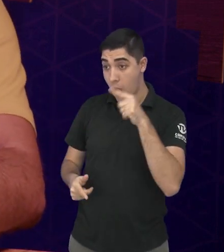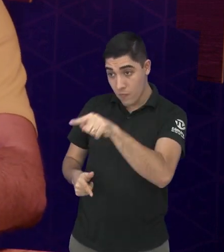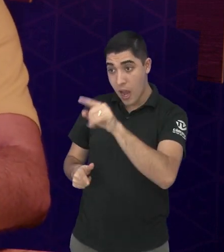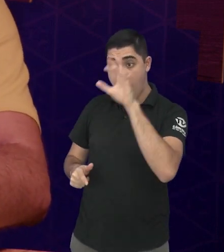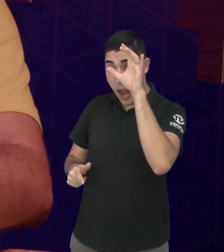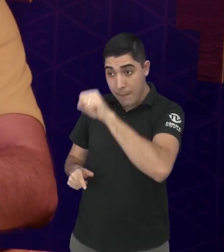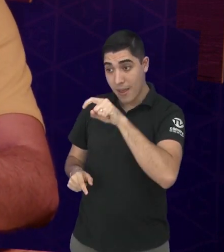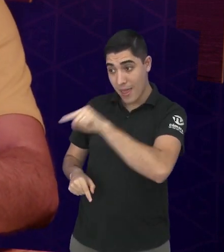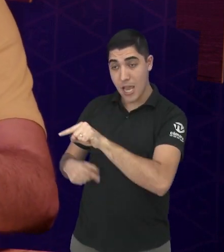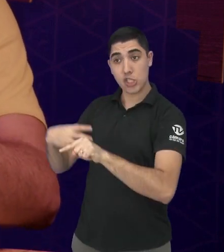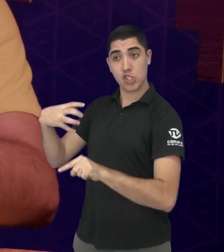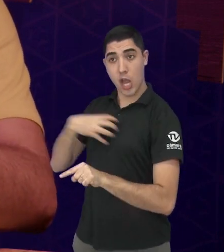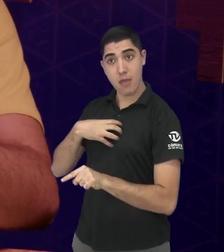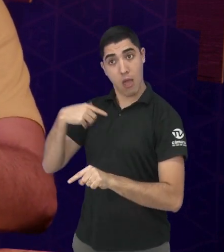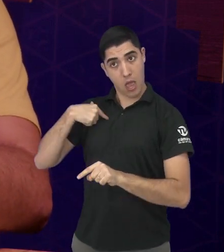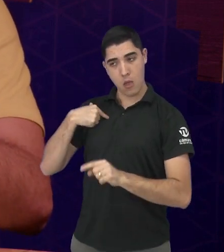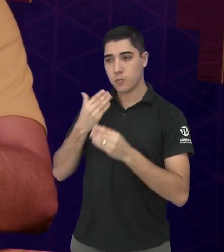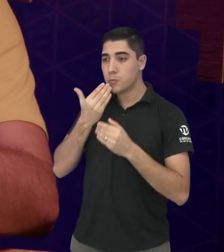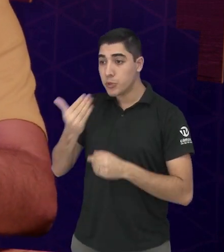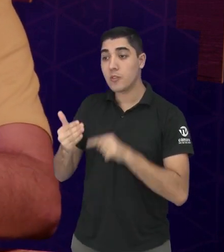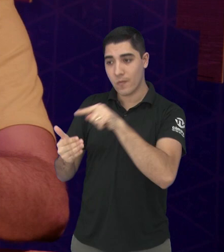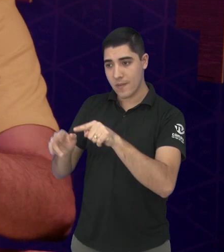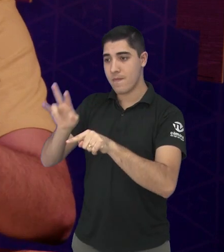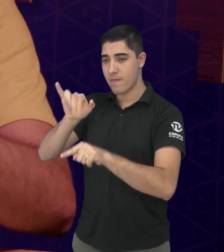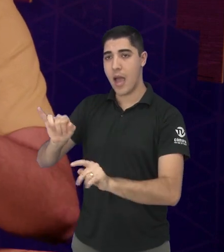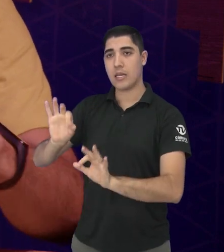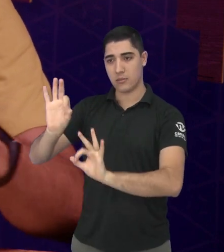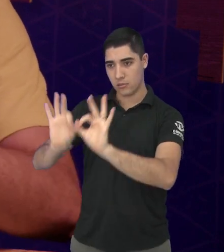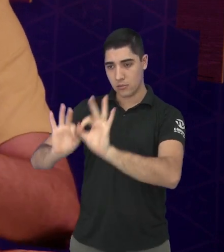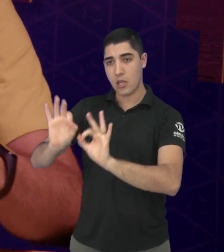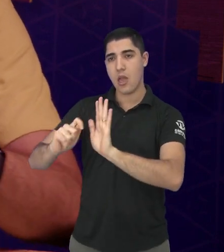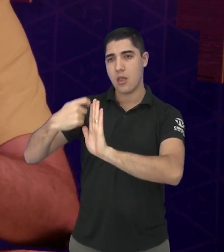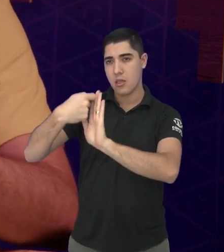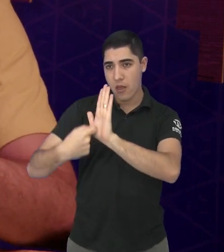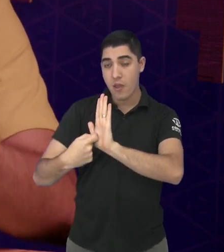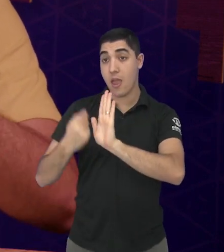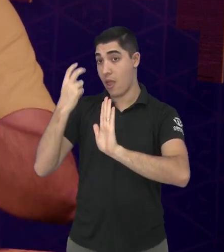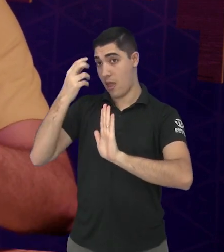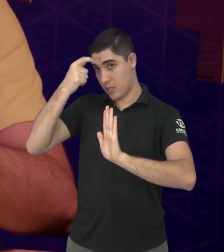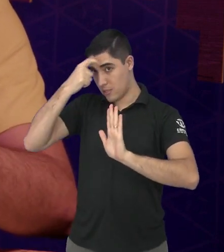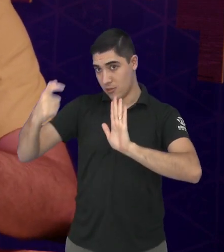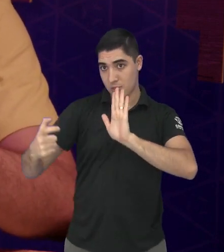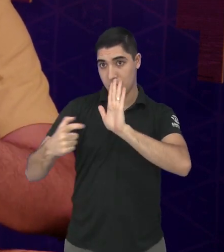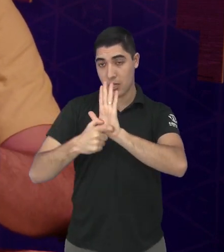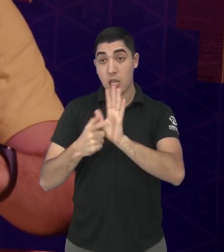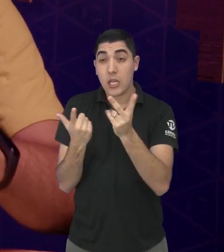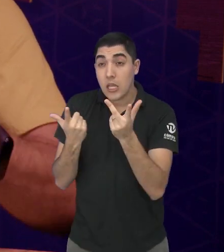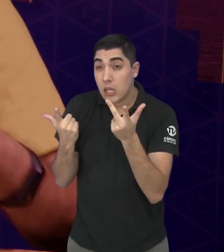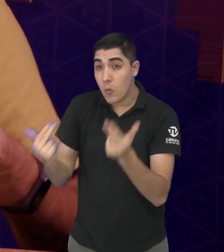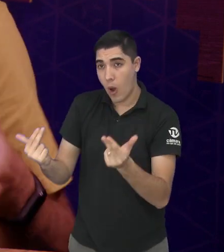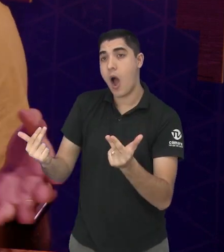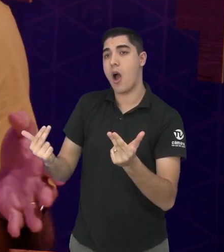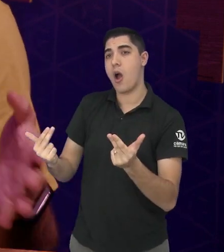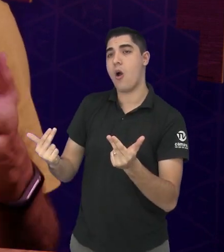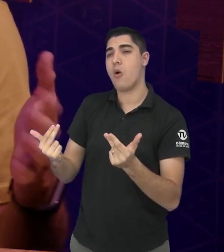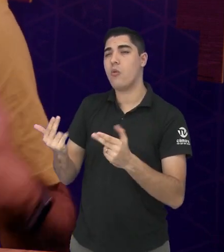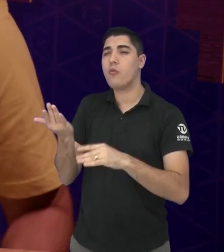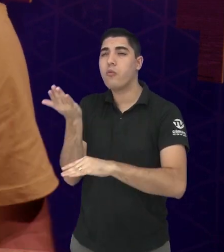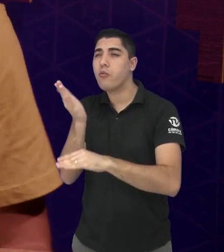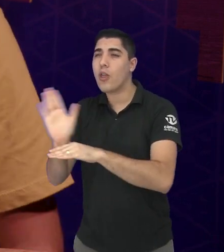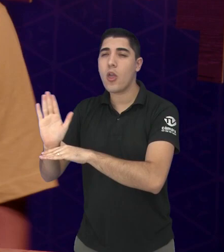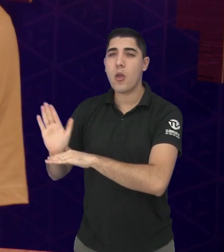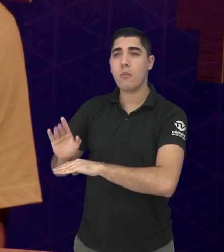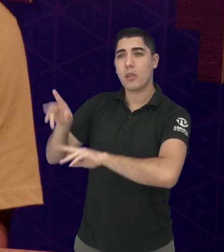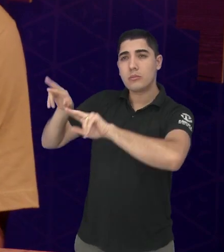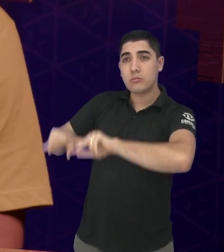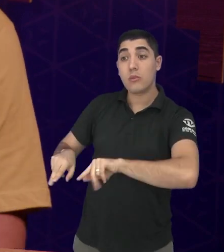padrão. E aí pedi para ele escrever sobre inteligência artificial no mesmo padrão, utilizando alguns filmes de